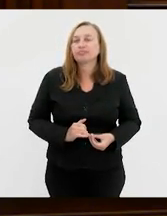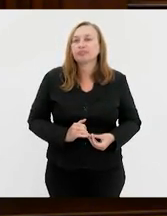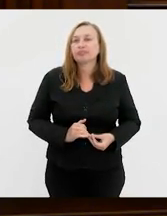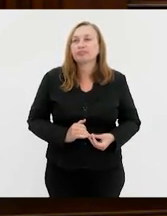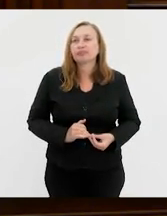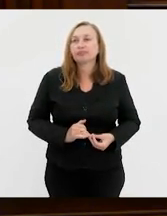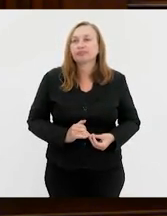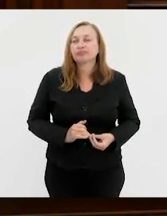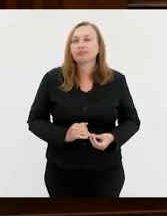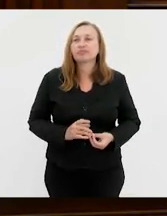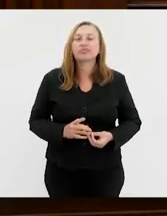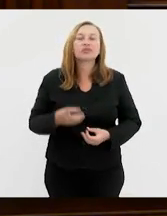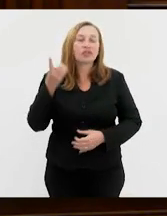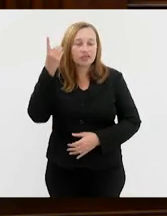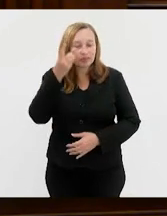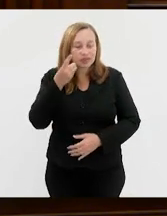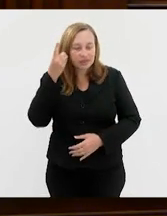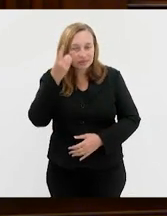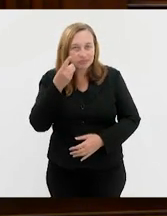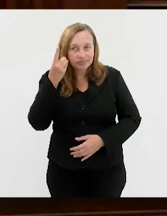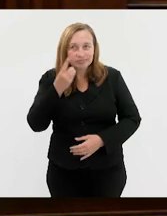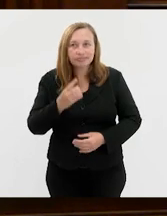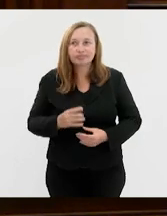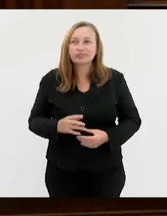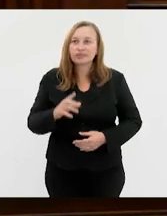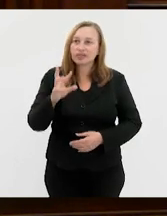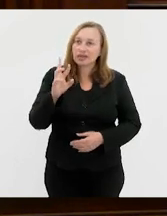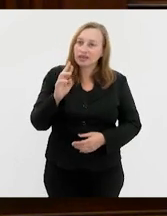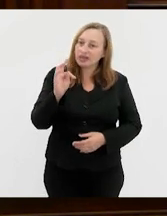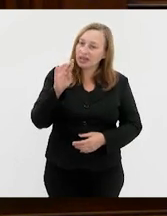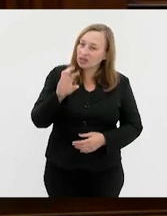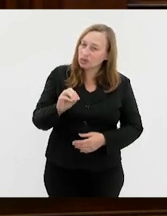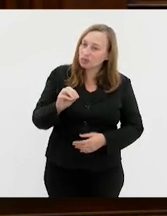ao deputado Renato Miranda